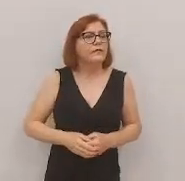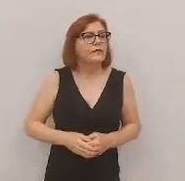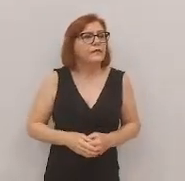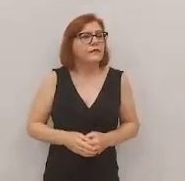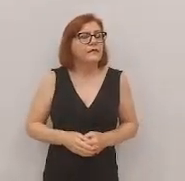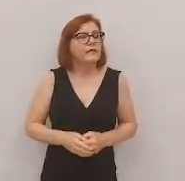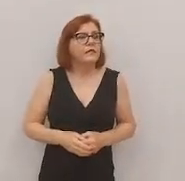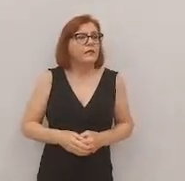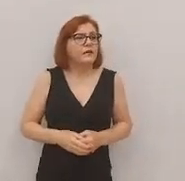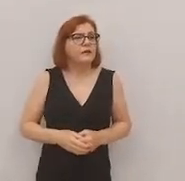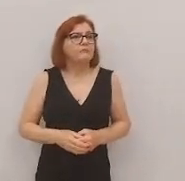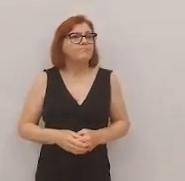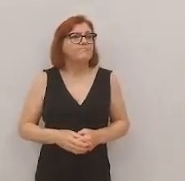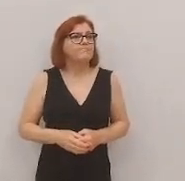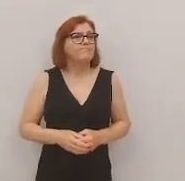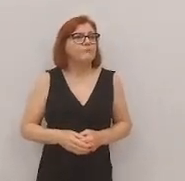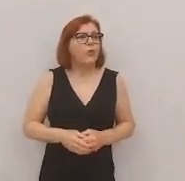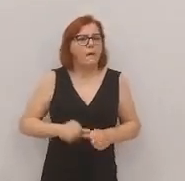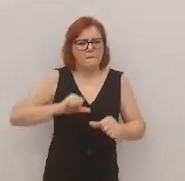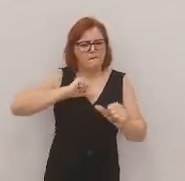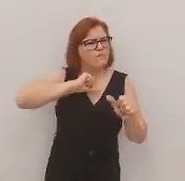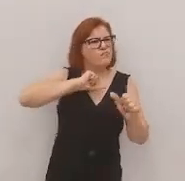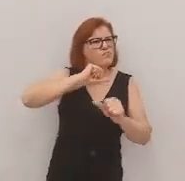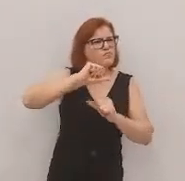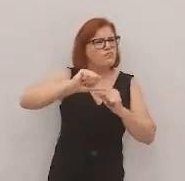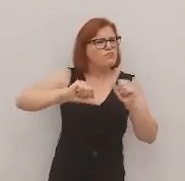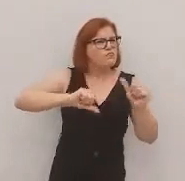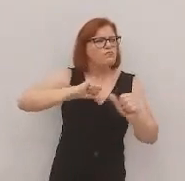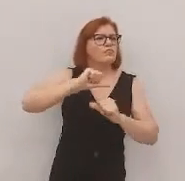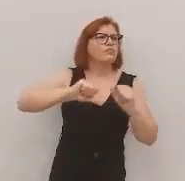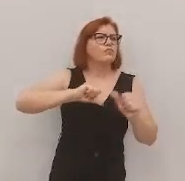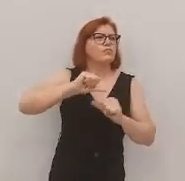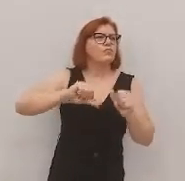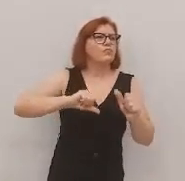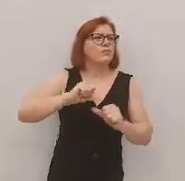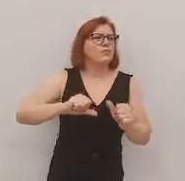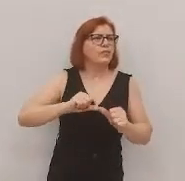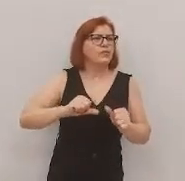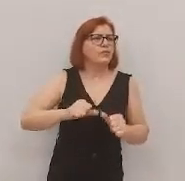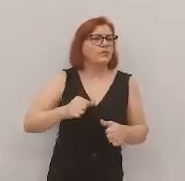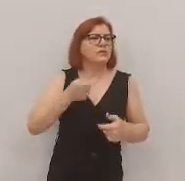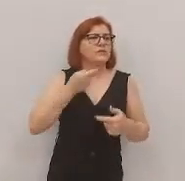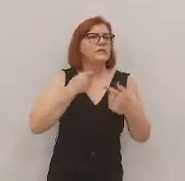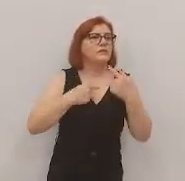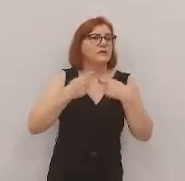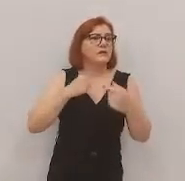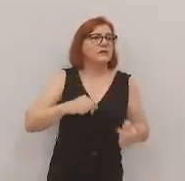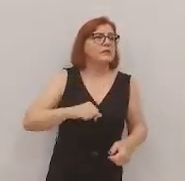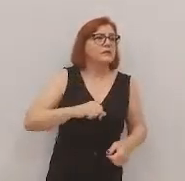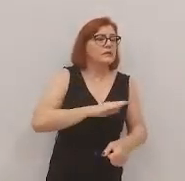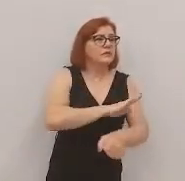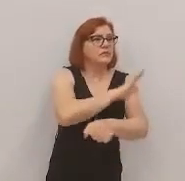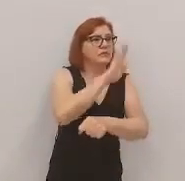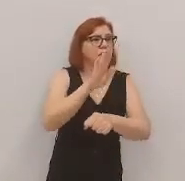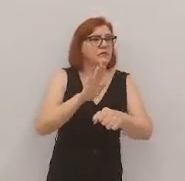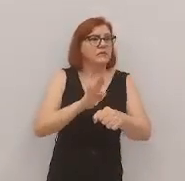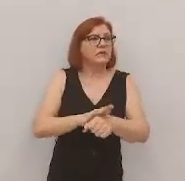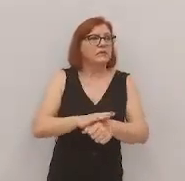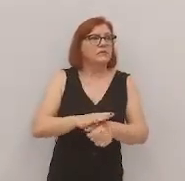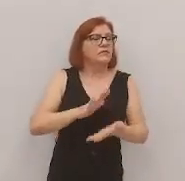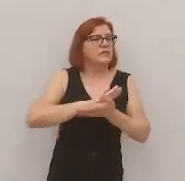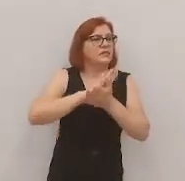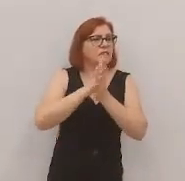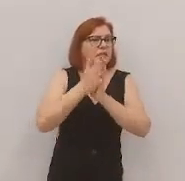das nações e anula os intentos dos povos. O conselho